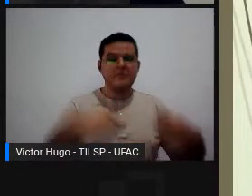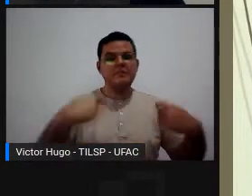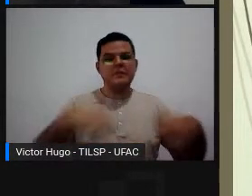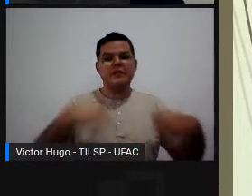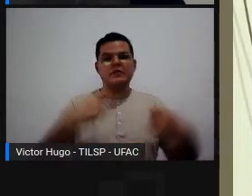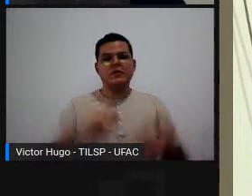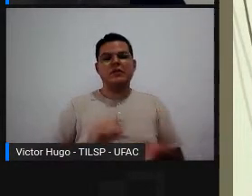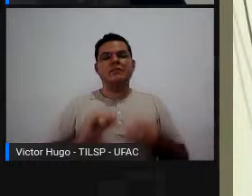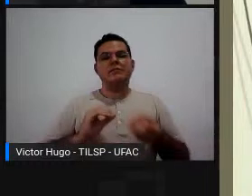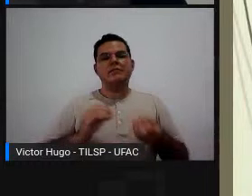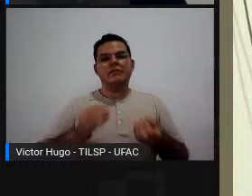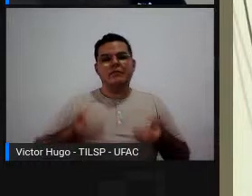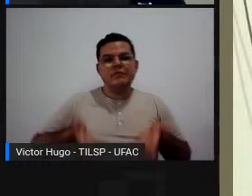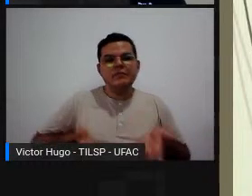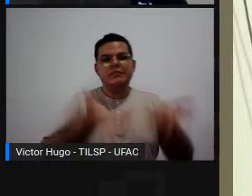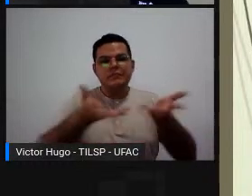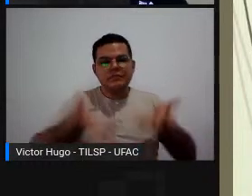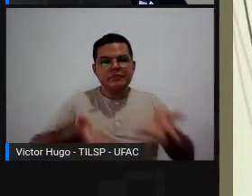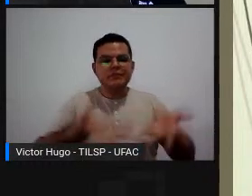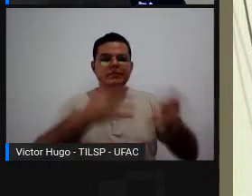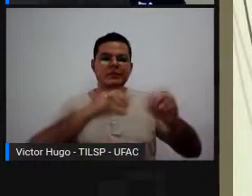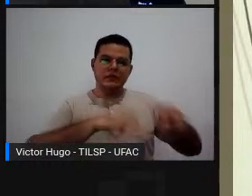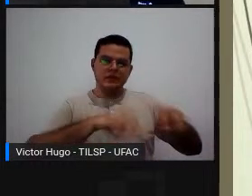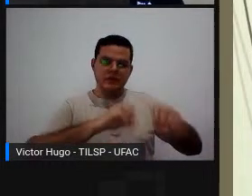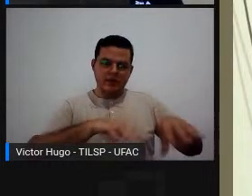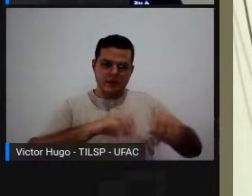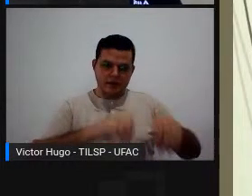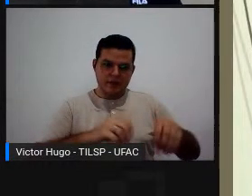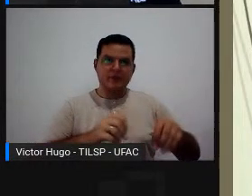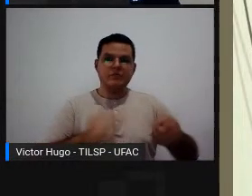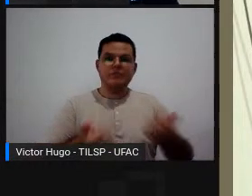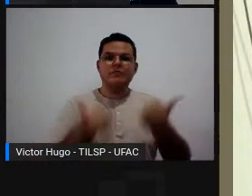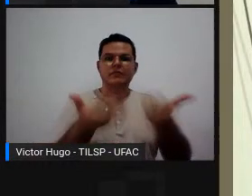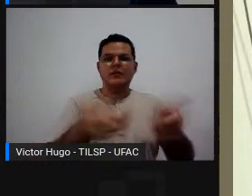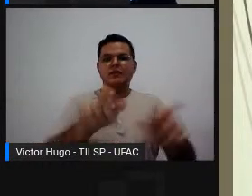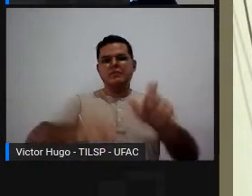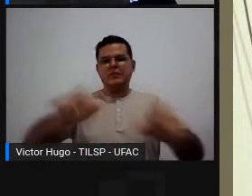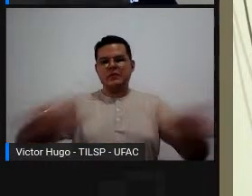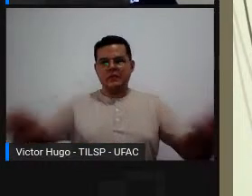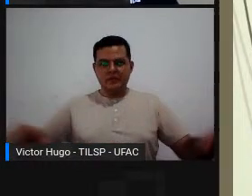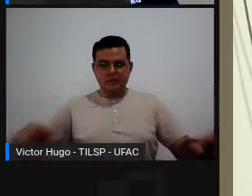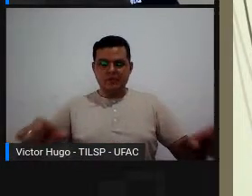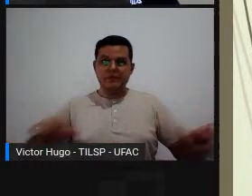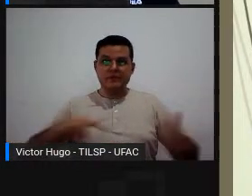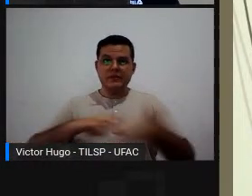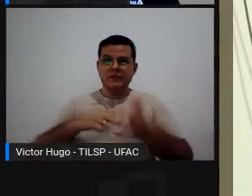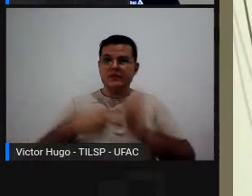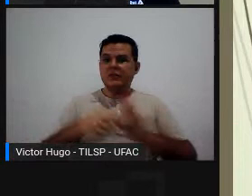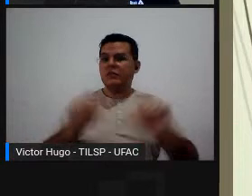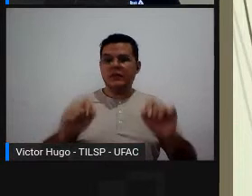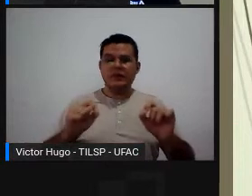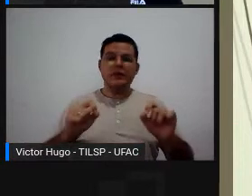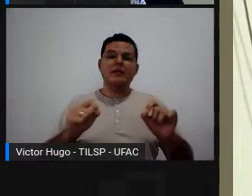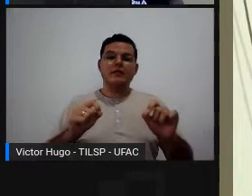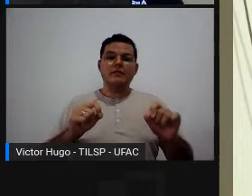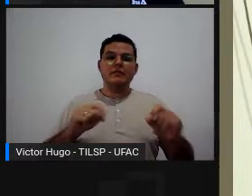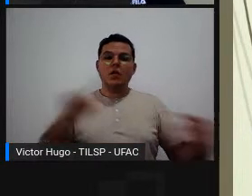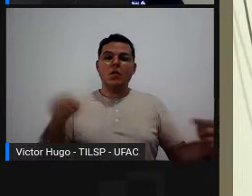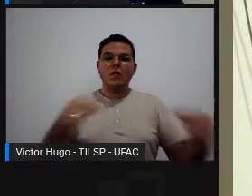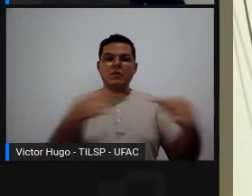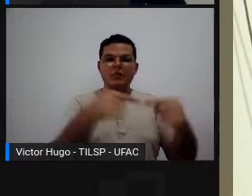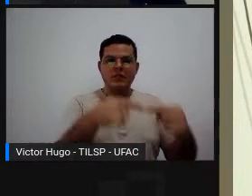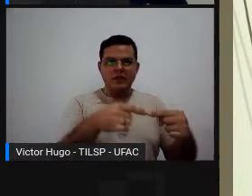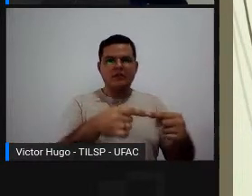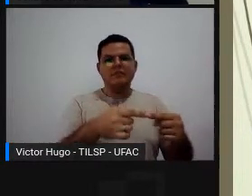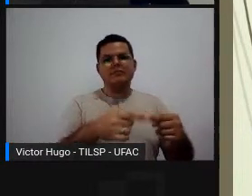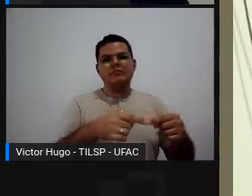direcionado aos sujeitos, no sentido de introduzir no ensino a lógica do mercado e do setor produtivo, buscando